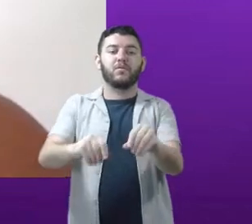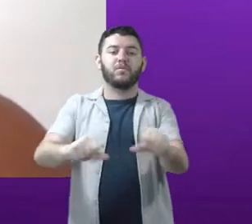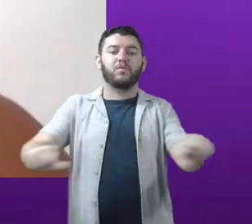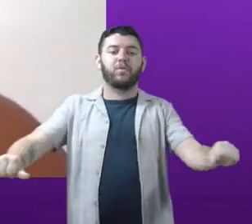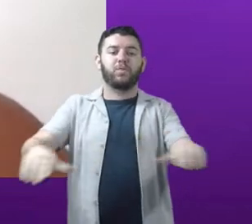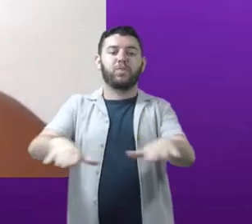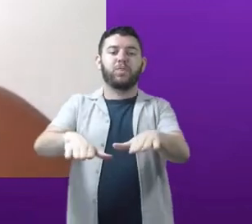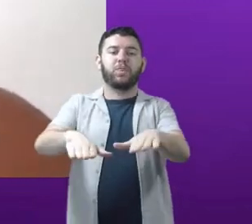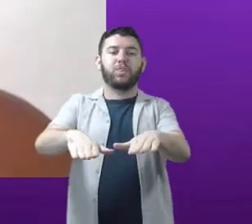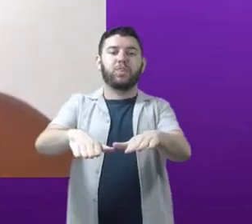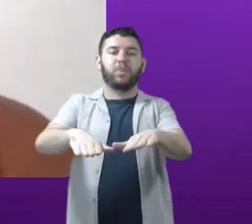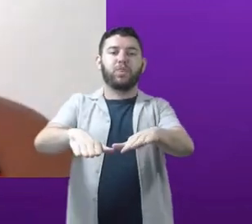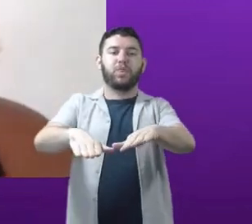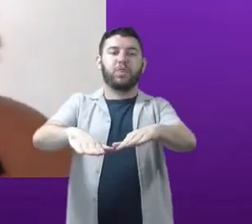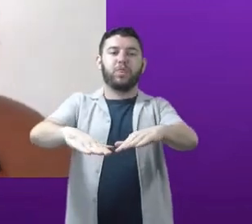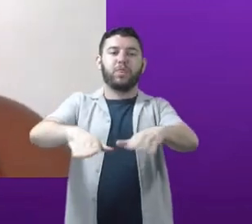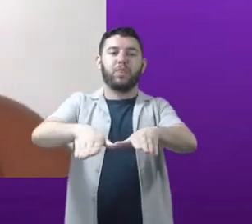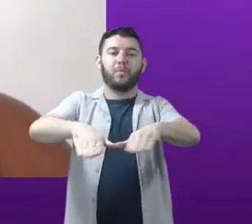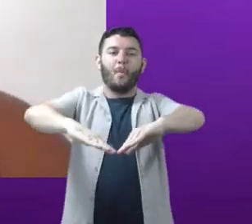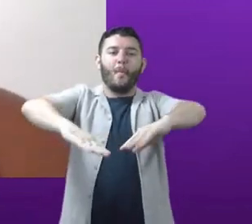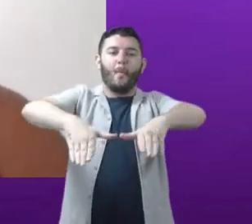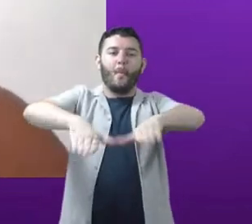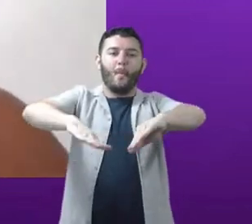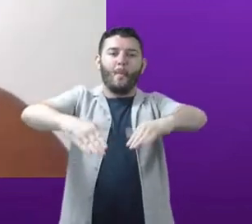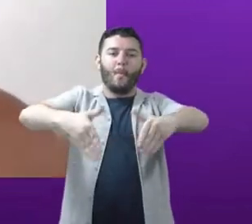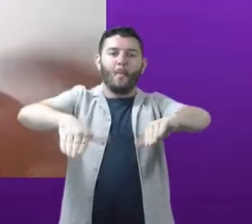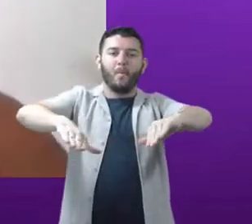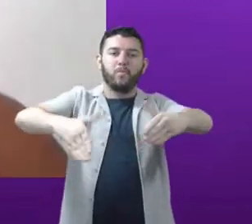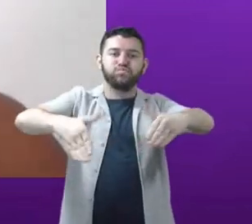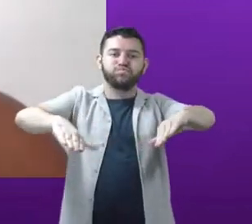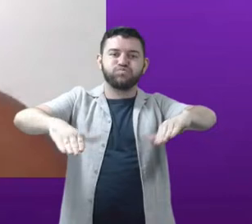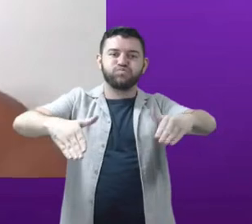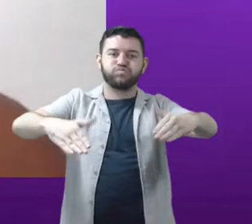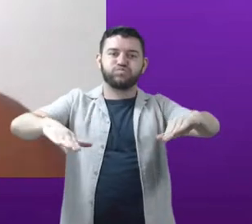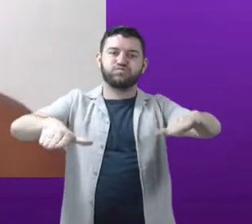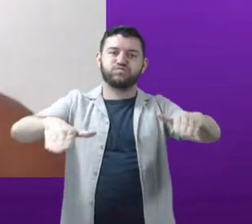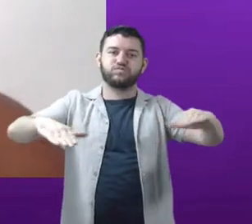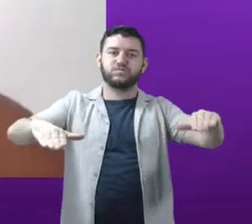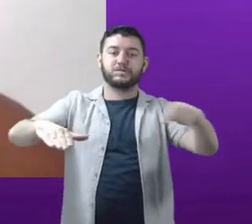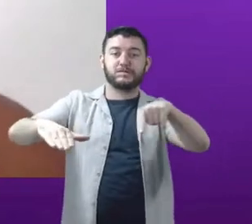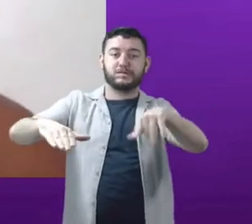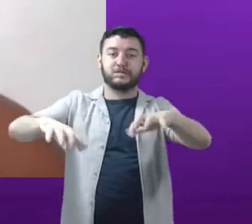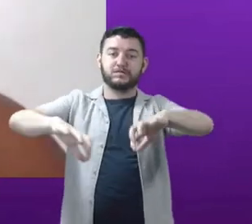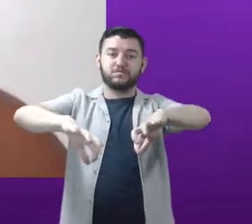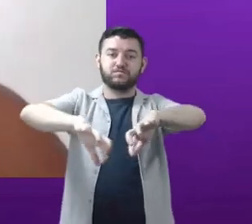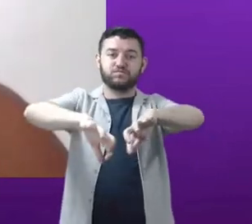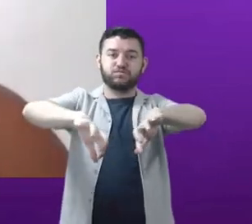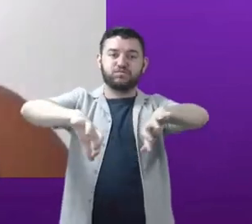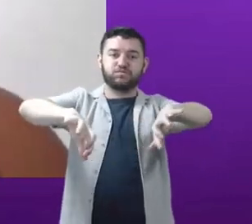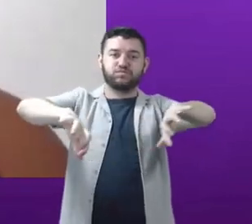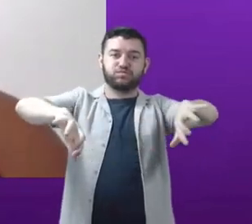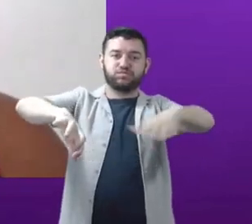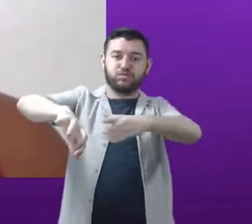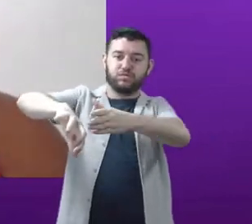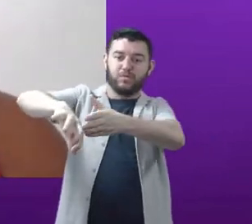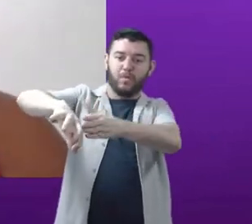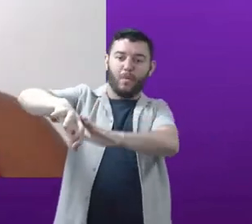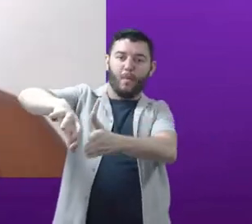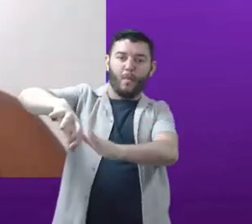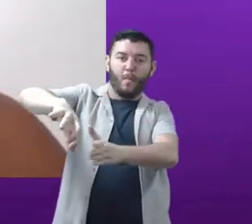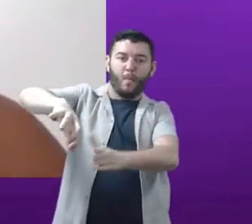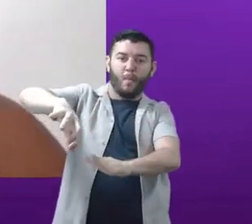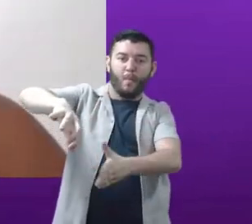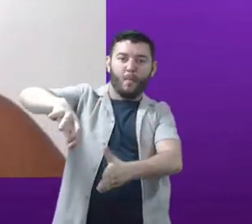que foi chamado de subsidência do solo. O solo rachou, mas começou a afundar. E a partir daí